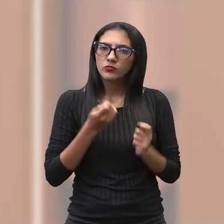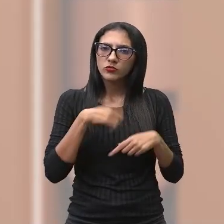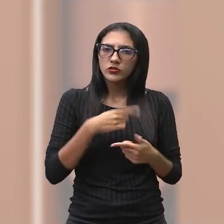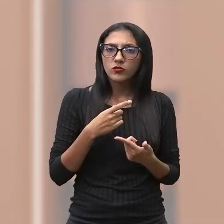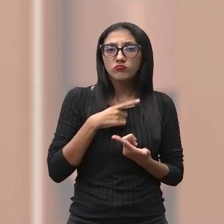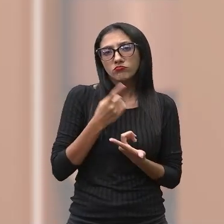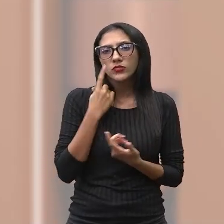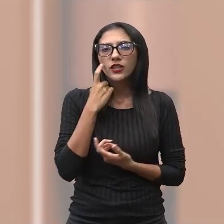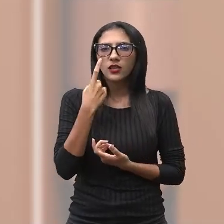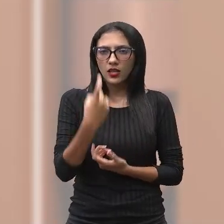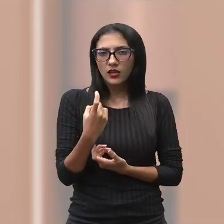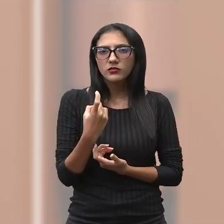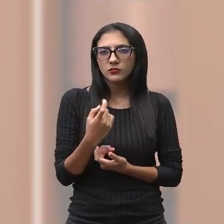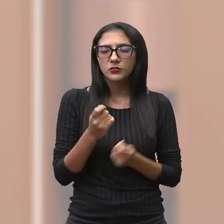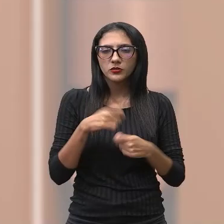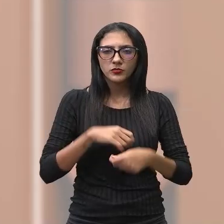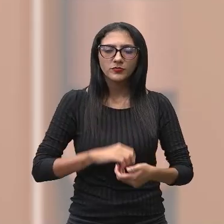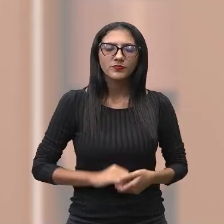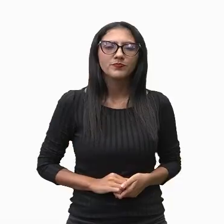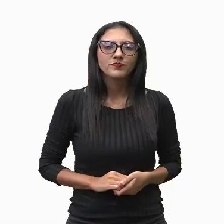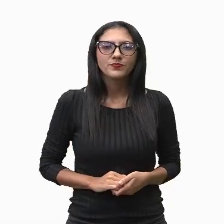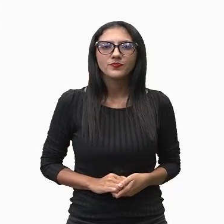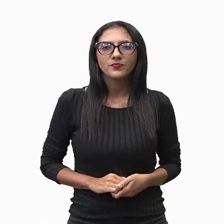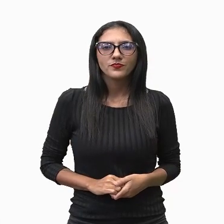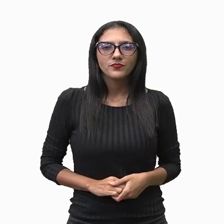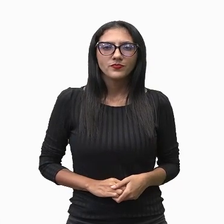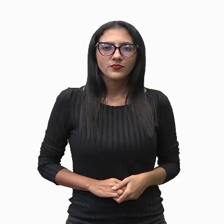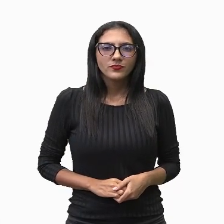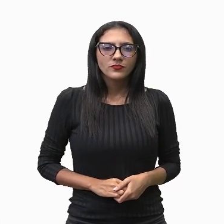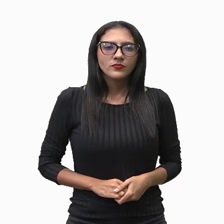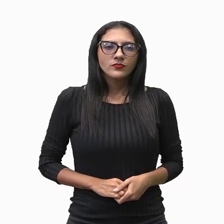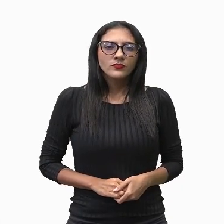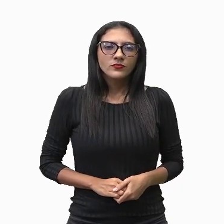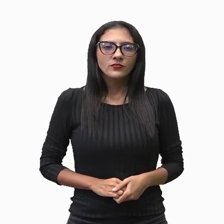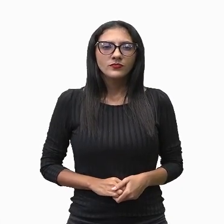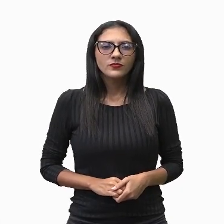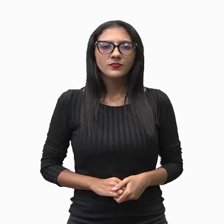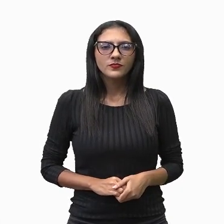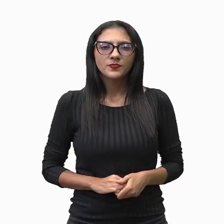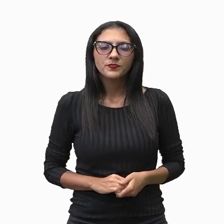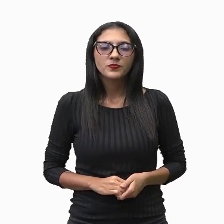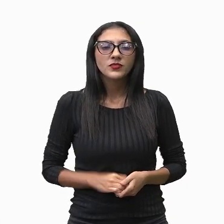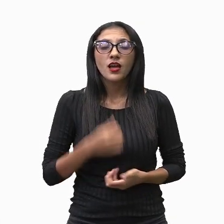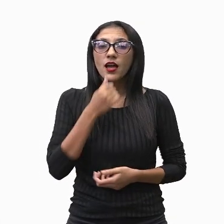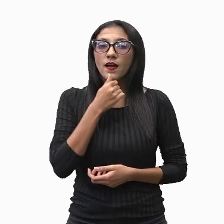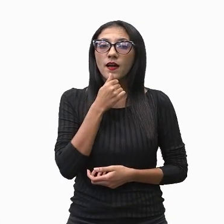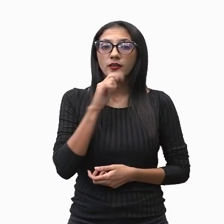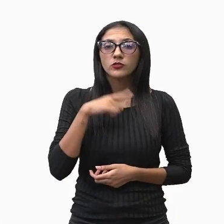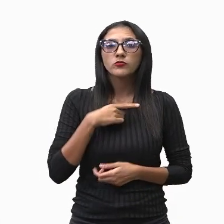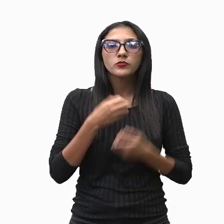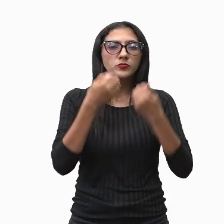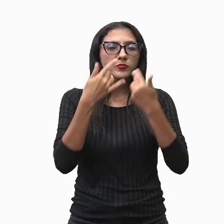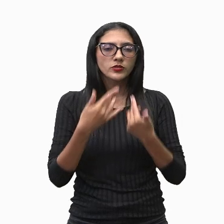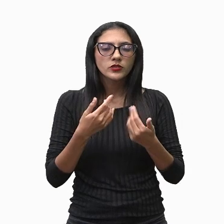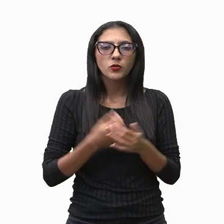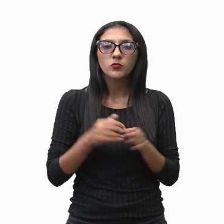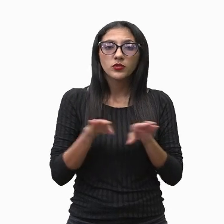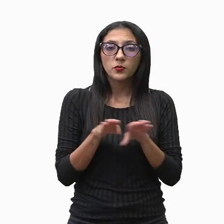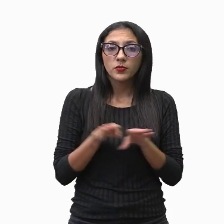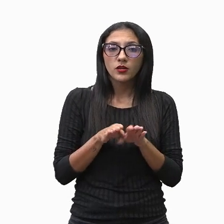esse interesse, não é isso? Vamos lá adiante. Ainda sobre motivos de migrações, nós temos os fatores